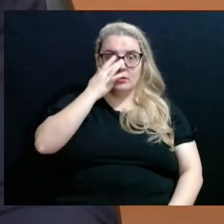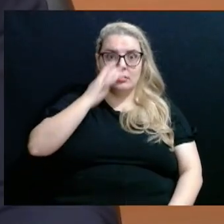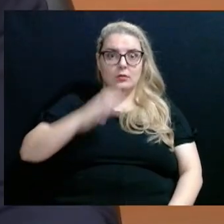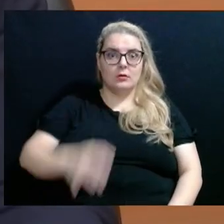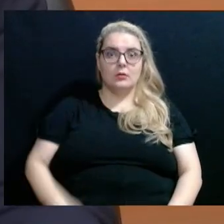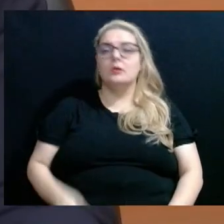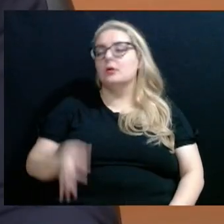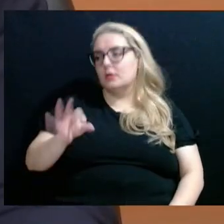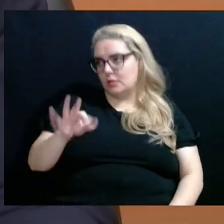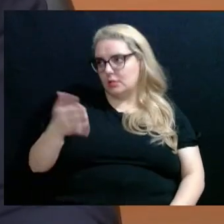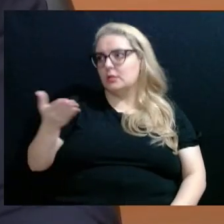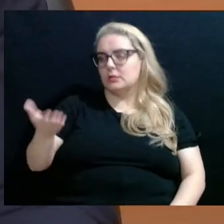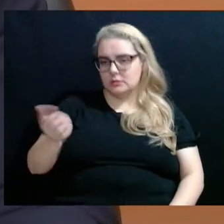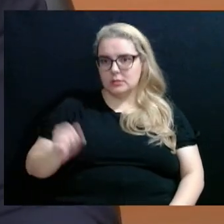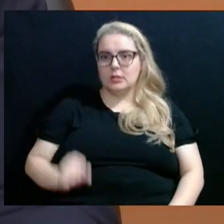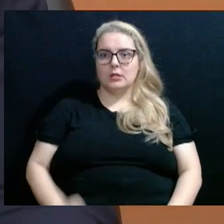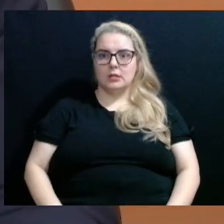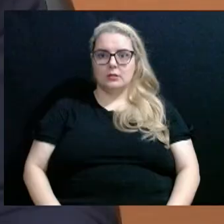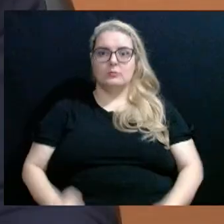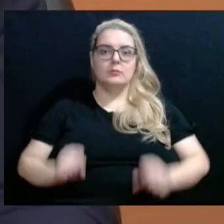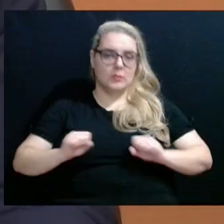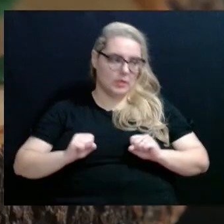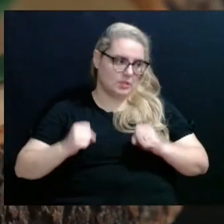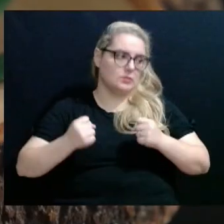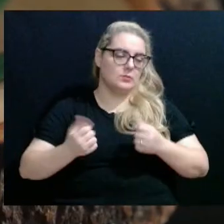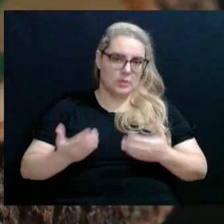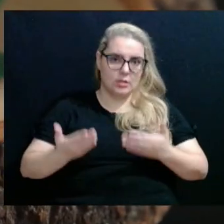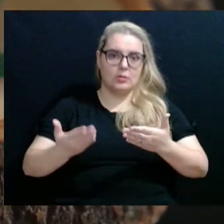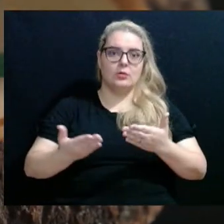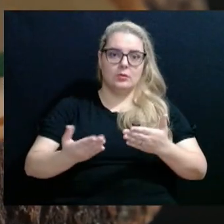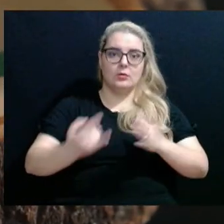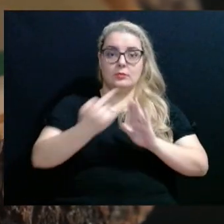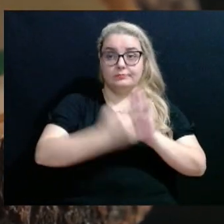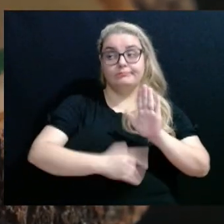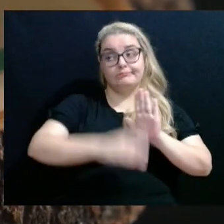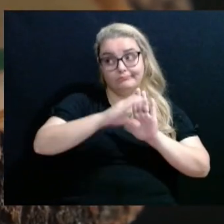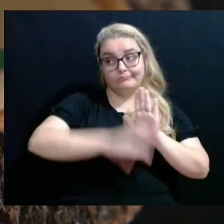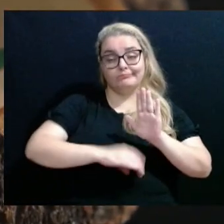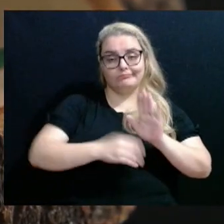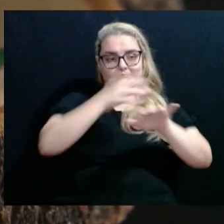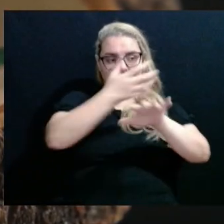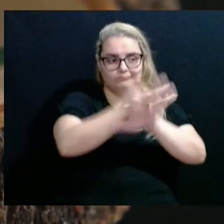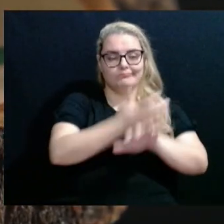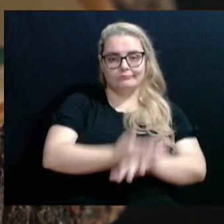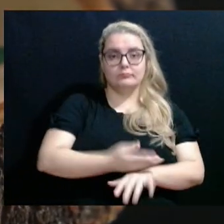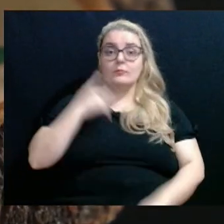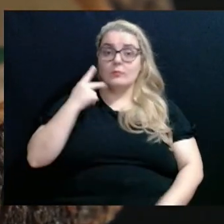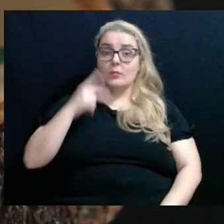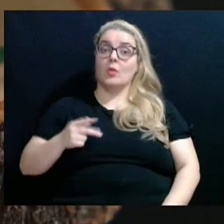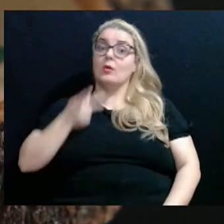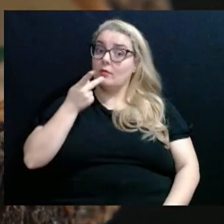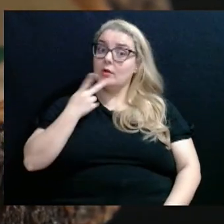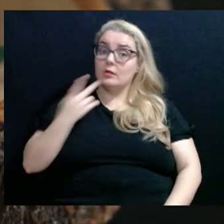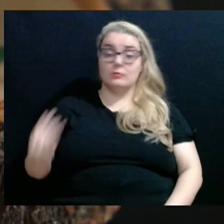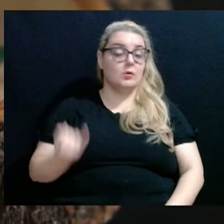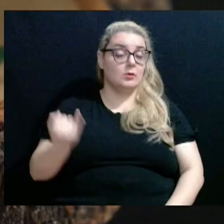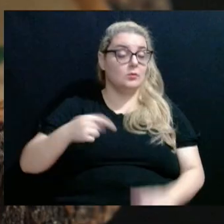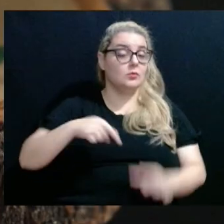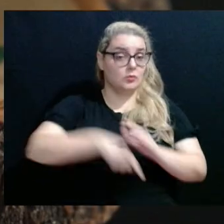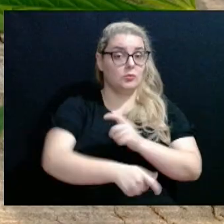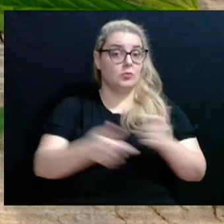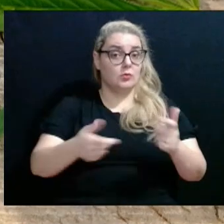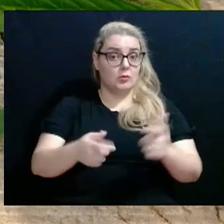exatamente, mas se empenharem em colocar isso no currículo, A vereadora destaca a importância do avanço das